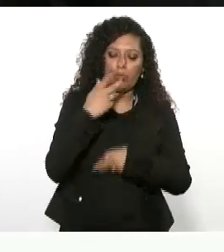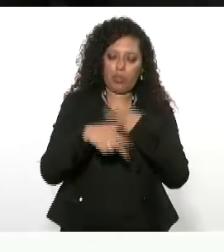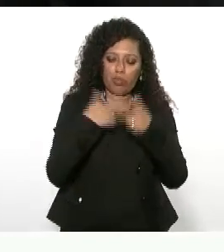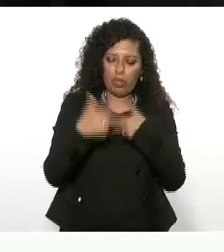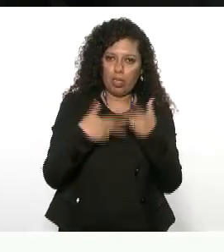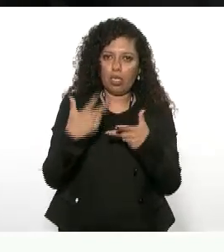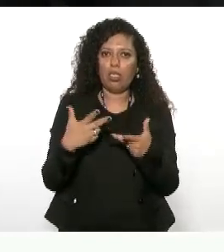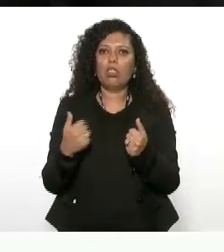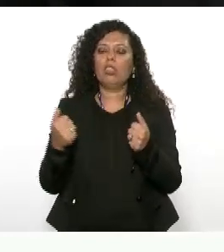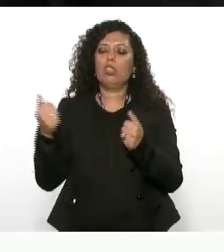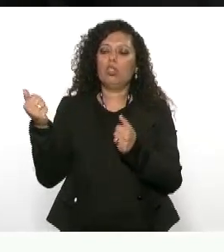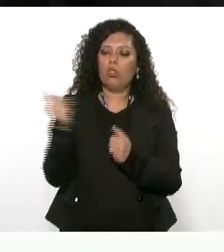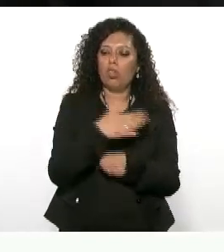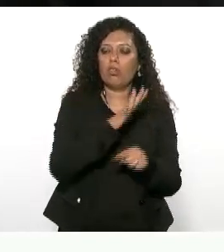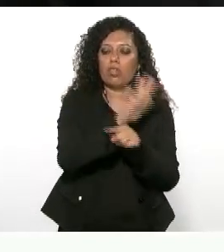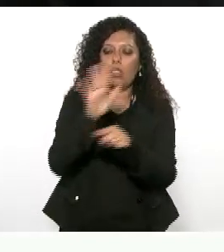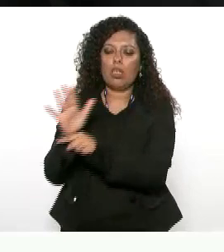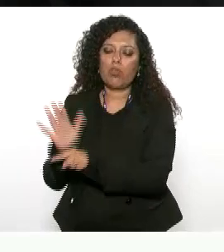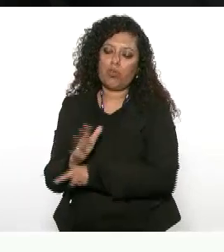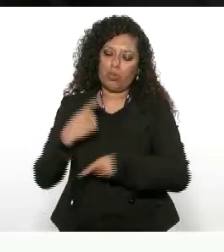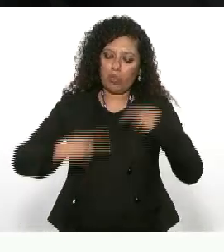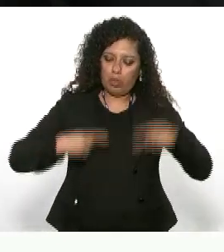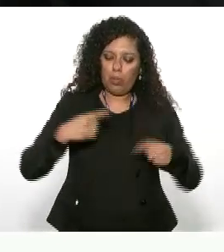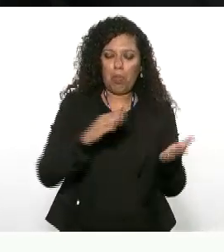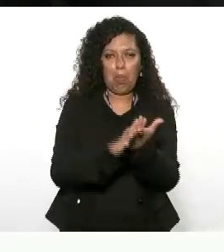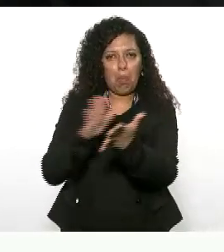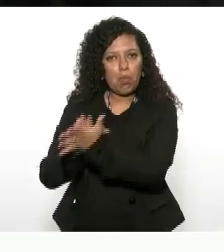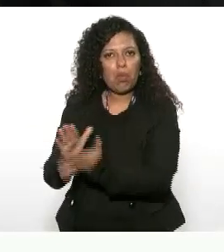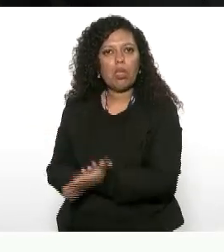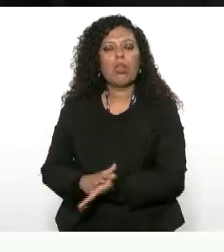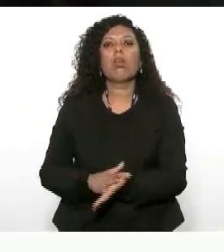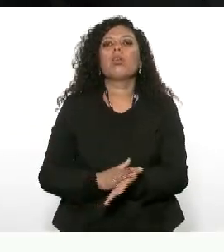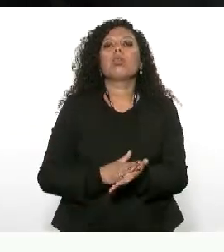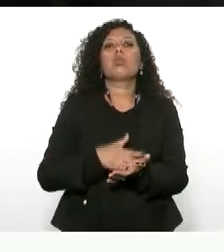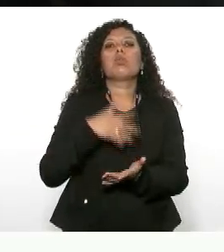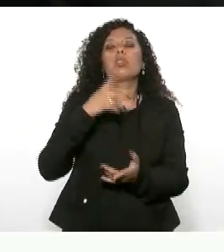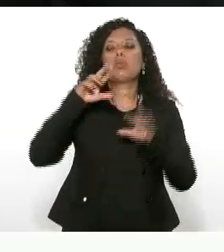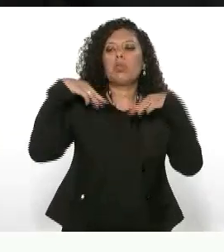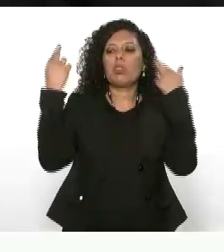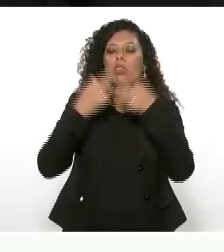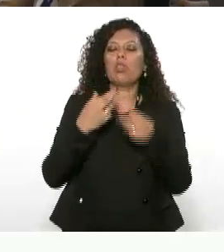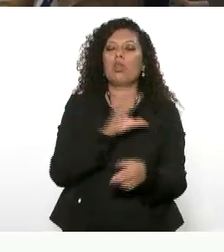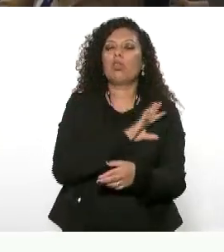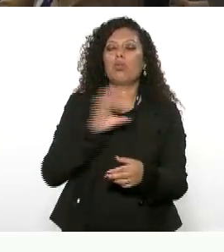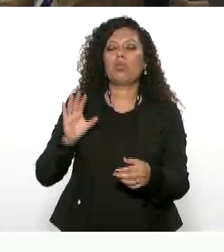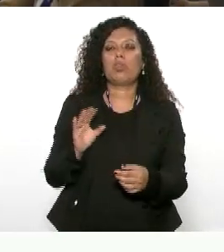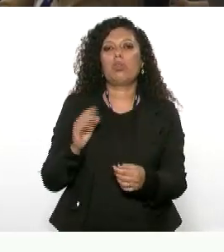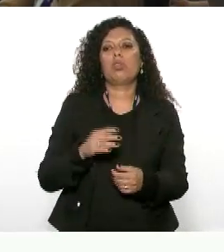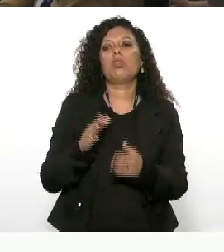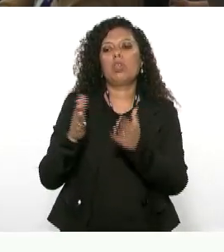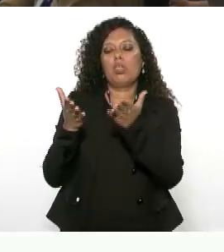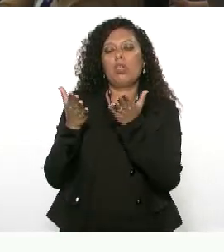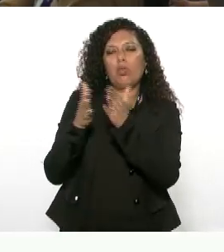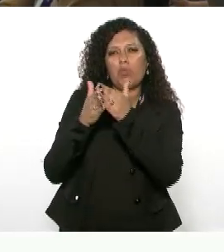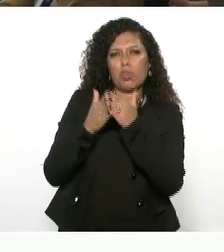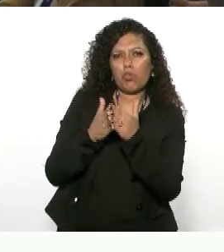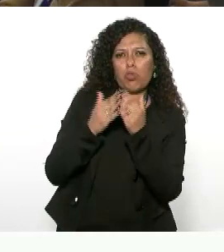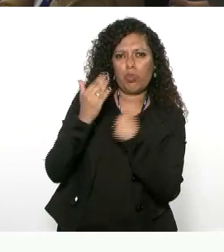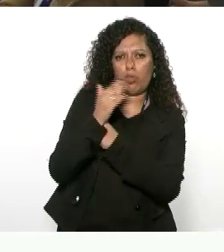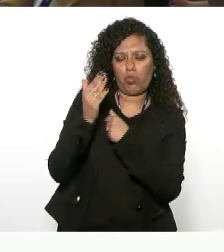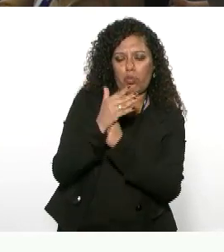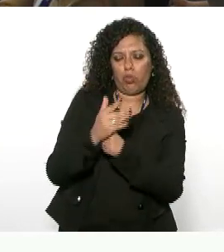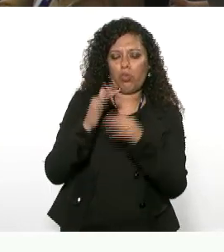tentará trará novas contribuições para o debate. Parabéns por essa audiência. Obrigado. Eu queria lhe pedir uma gentileza.